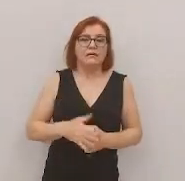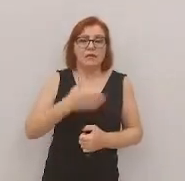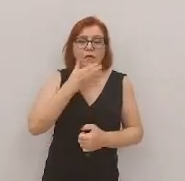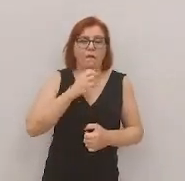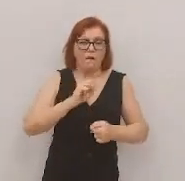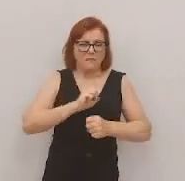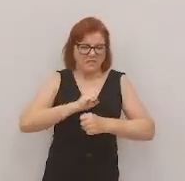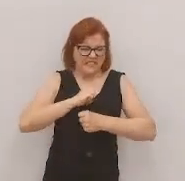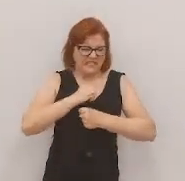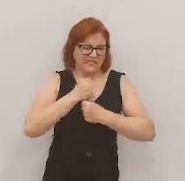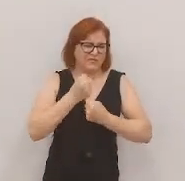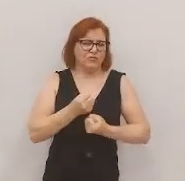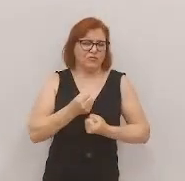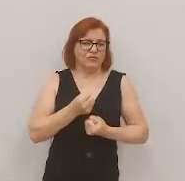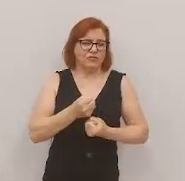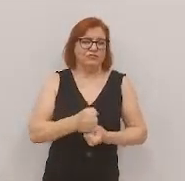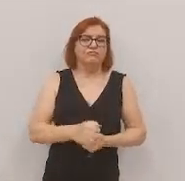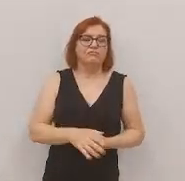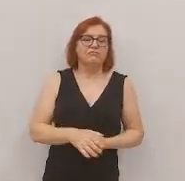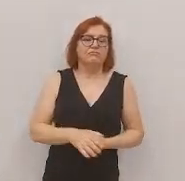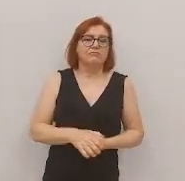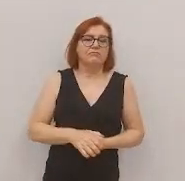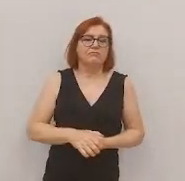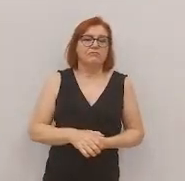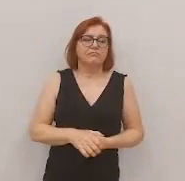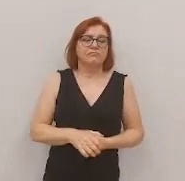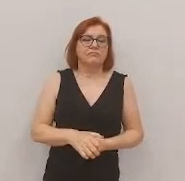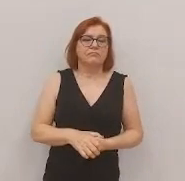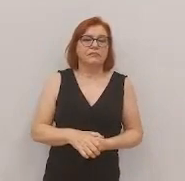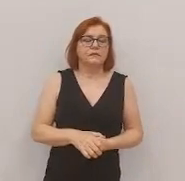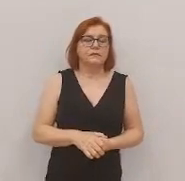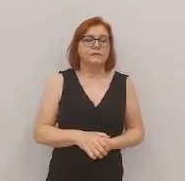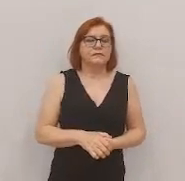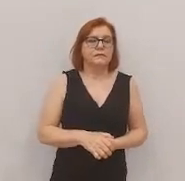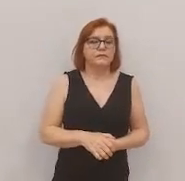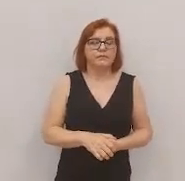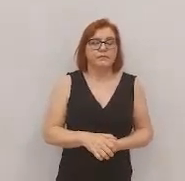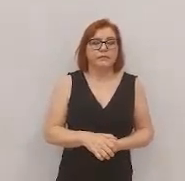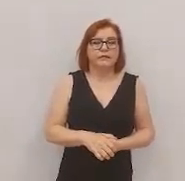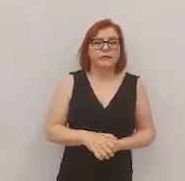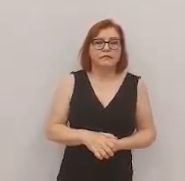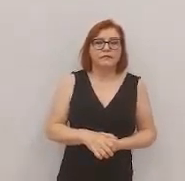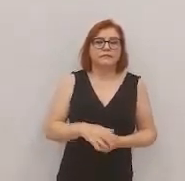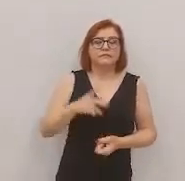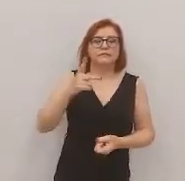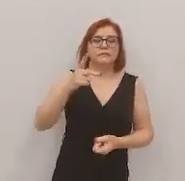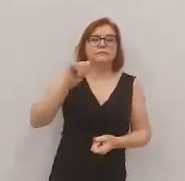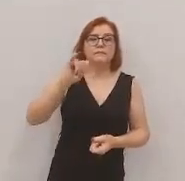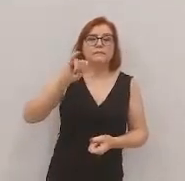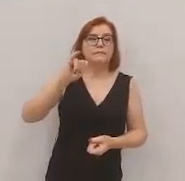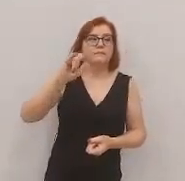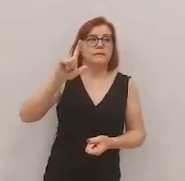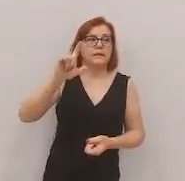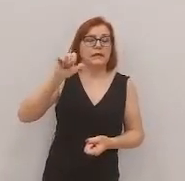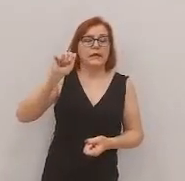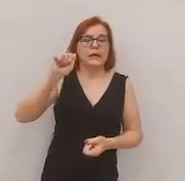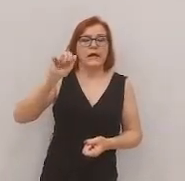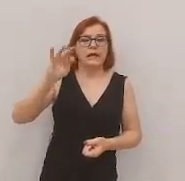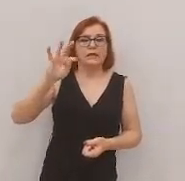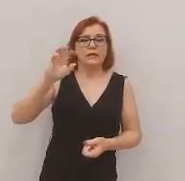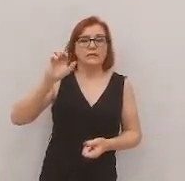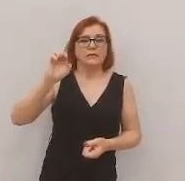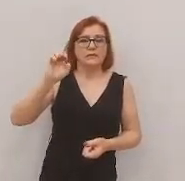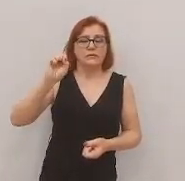não são? Pilatos lavou as mãos lá, né? Mas qual que era